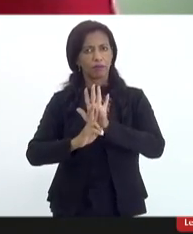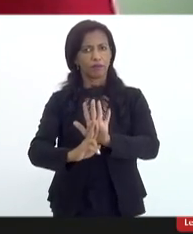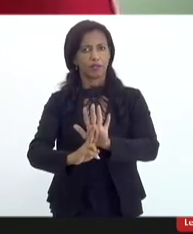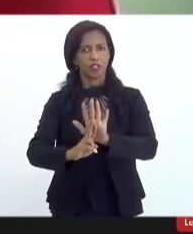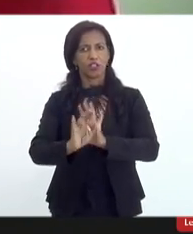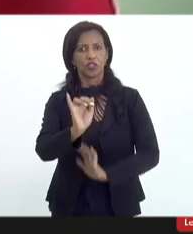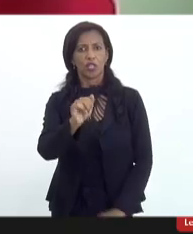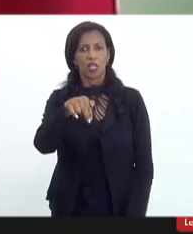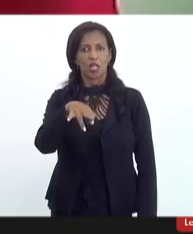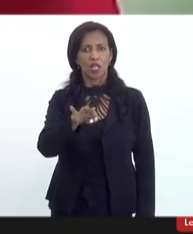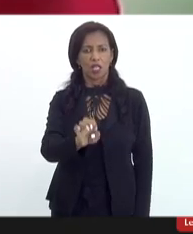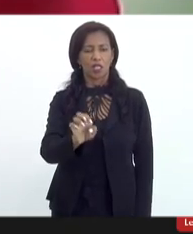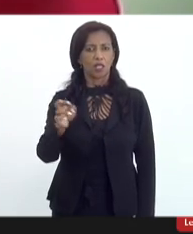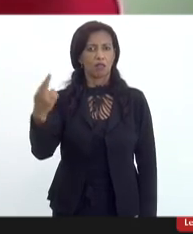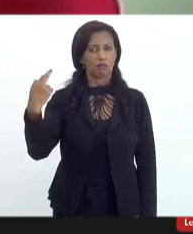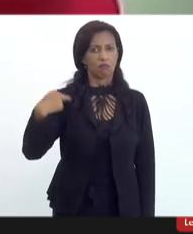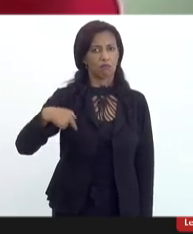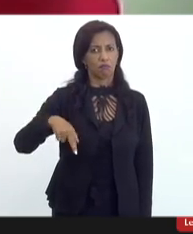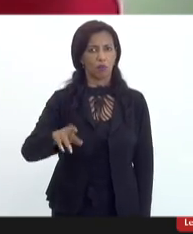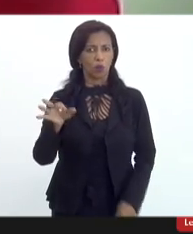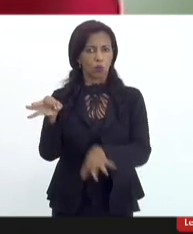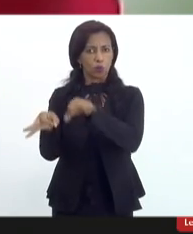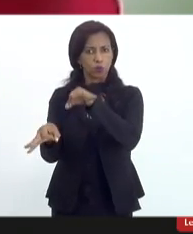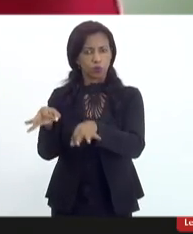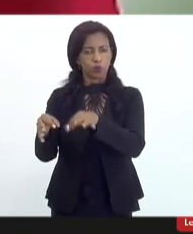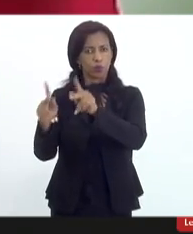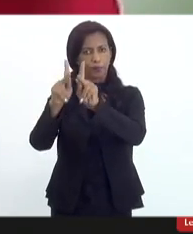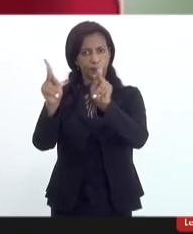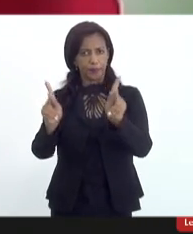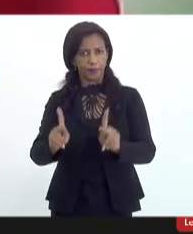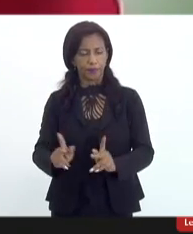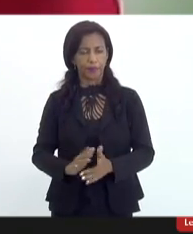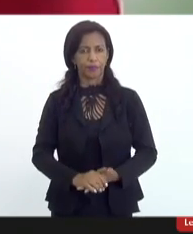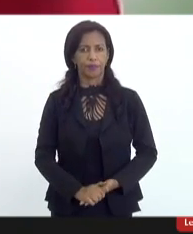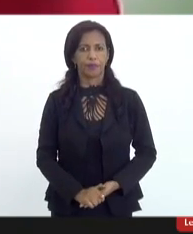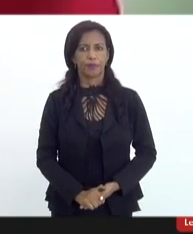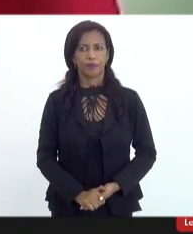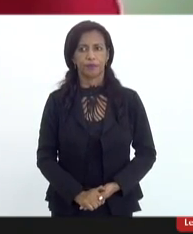Dom Evaristo Arnes por Justiça e Paz.